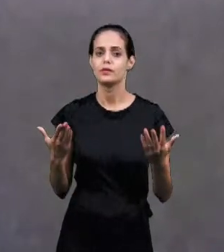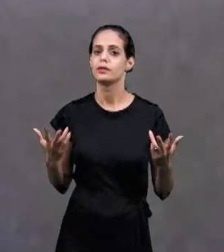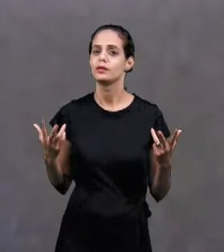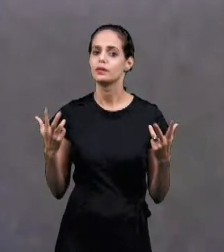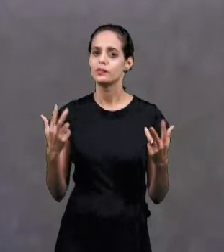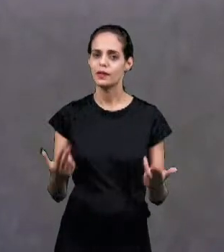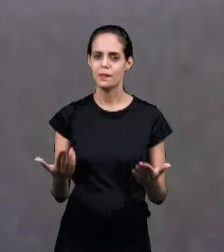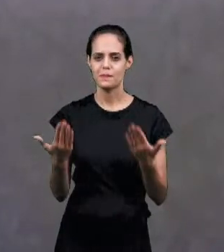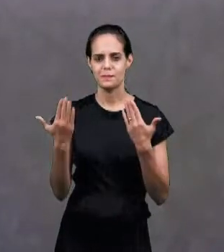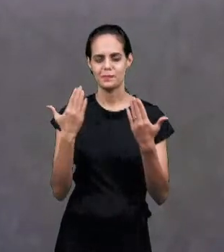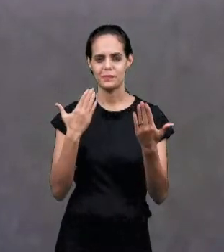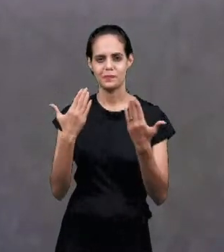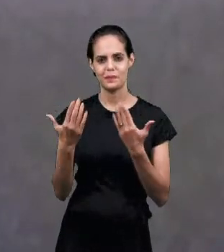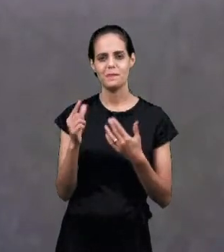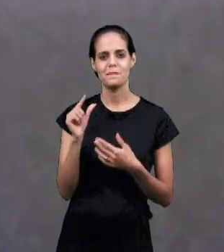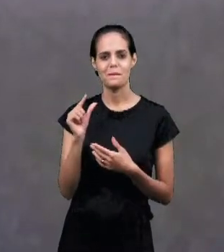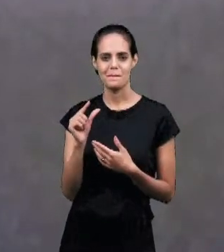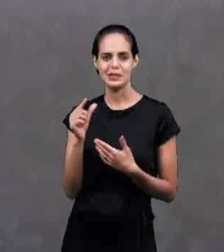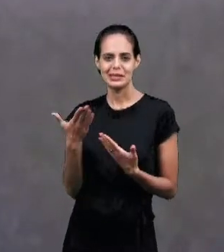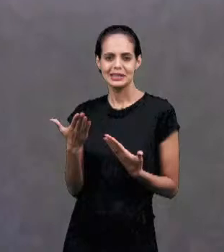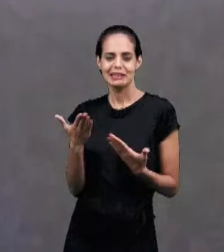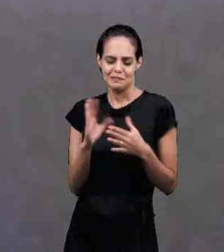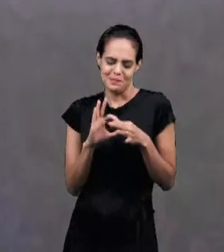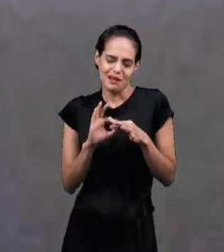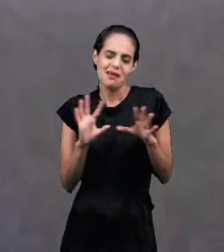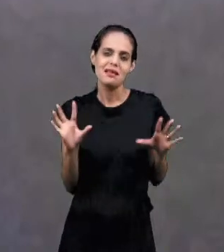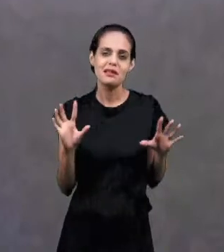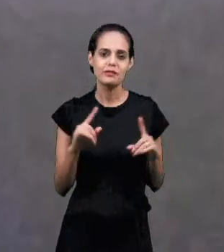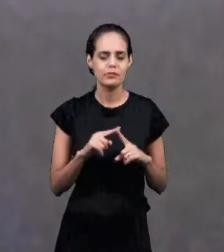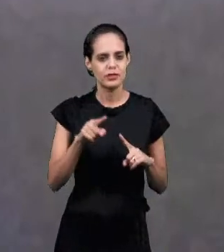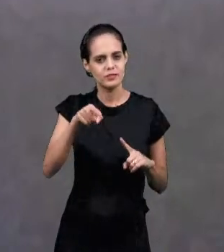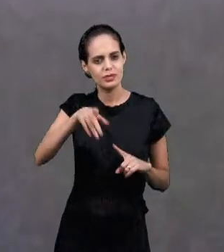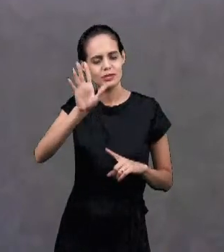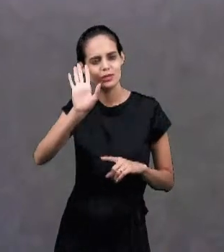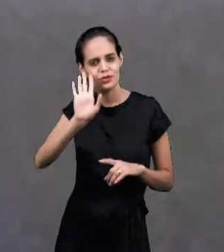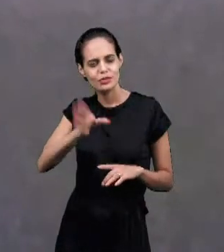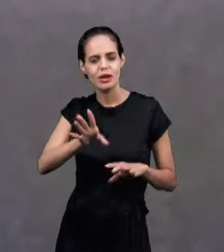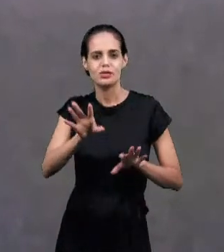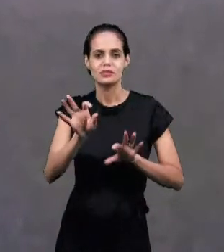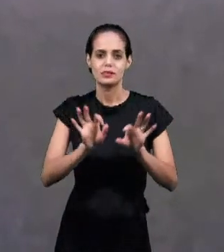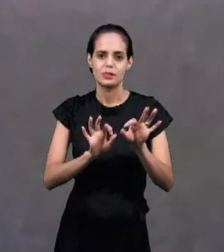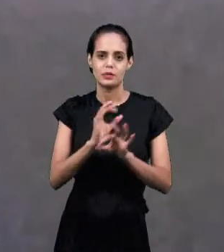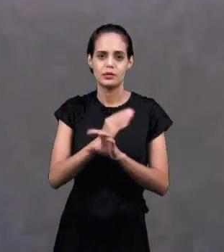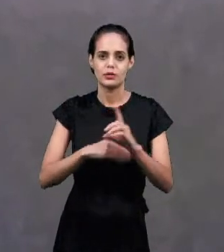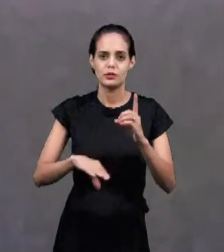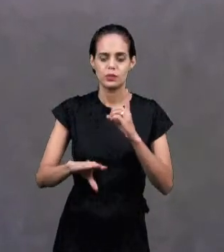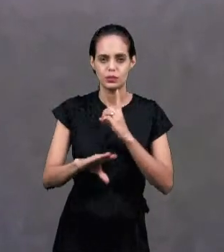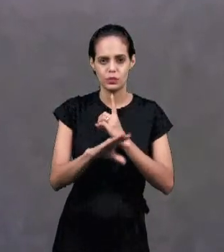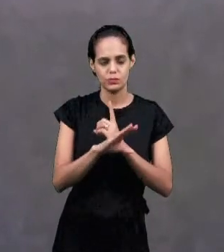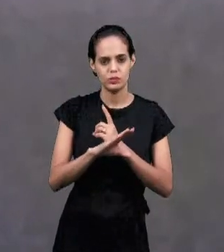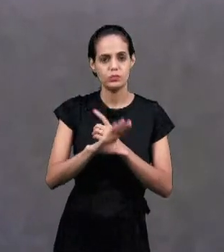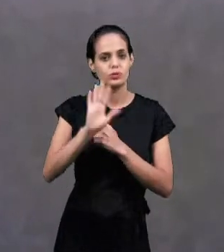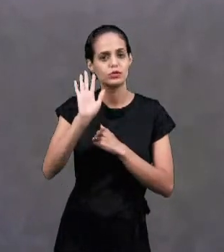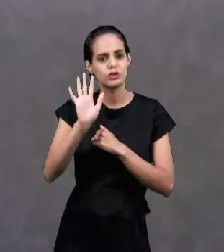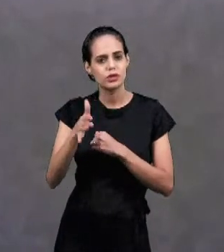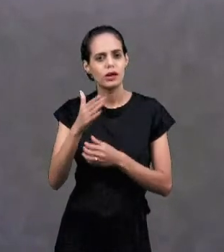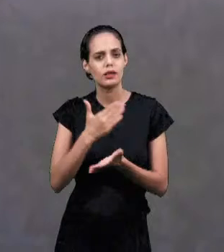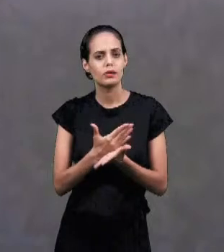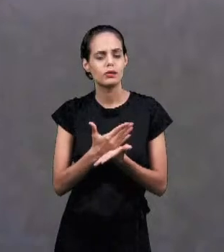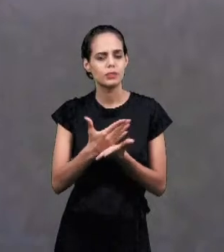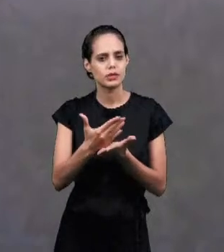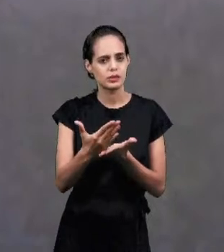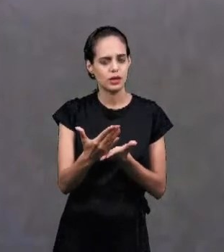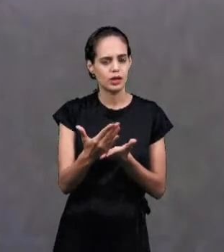um pouco descontraído, mas a partir de agora você já pode estar se preparando, porque o culto começa daqui a pouquinho e você já vai